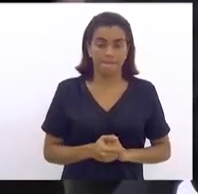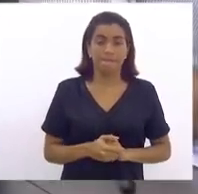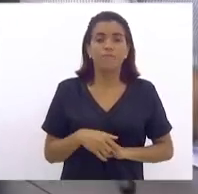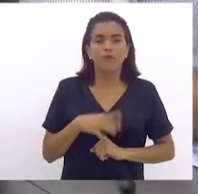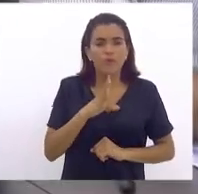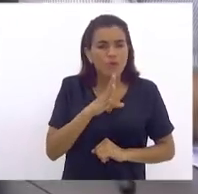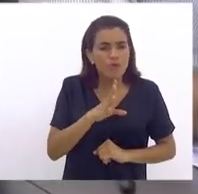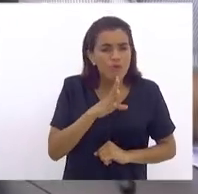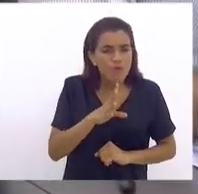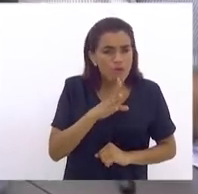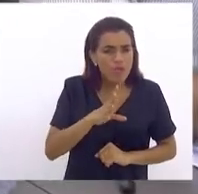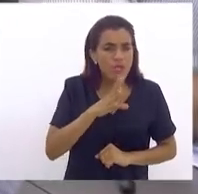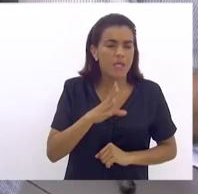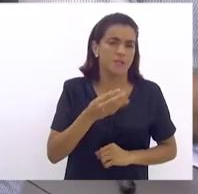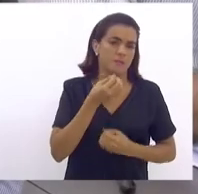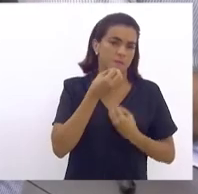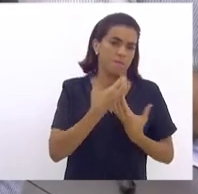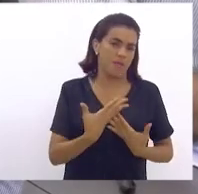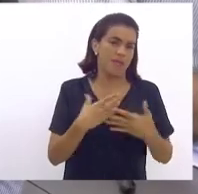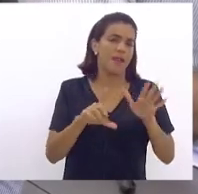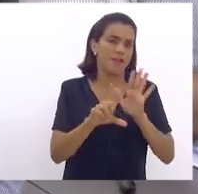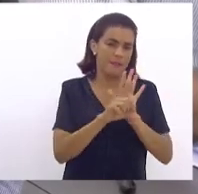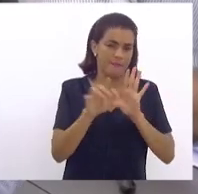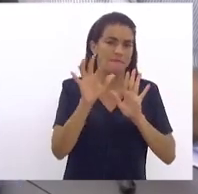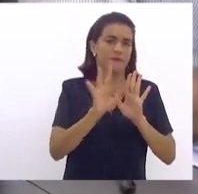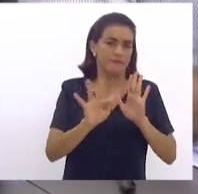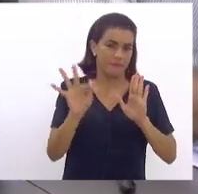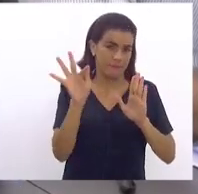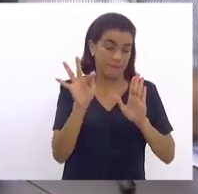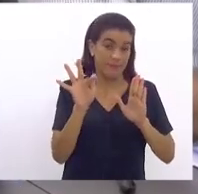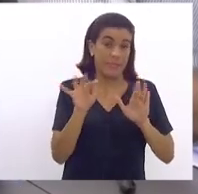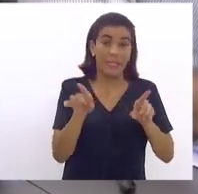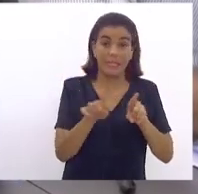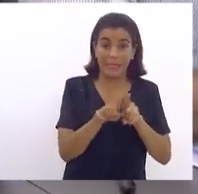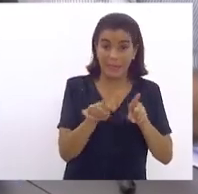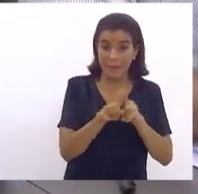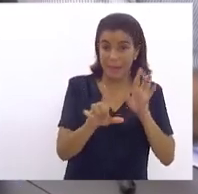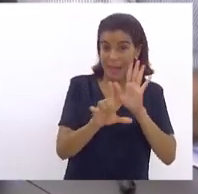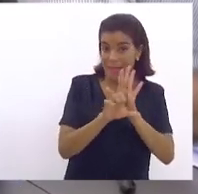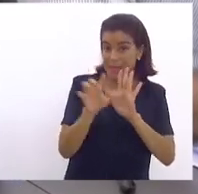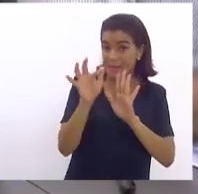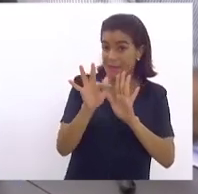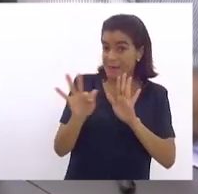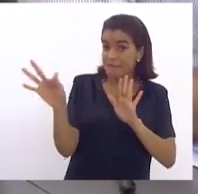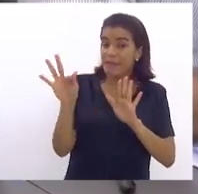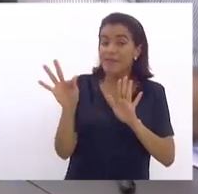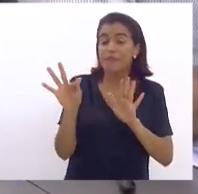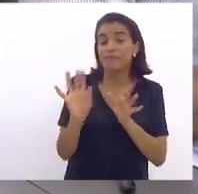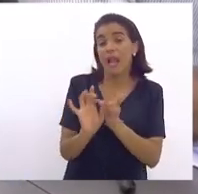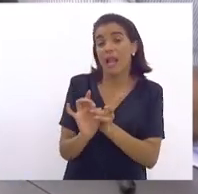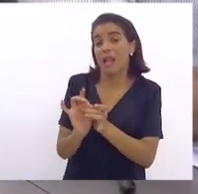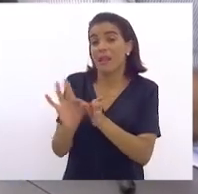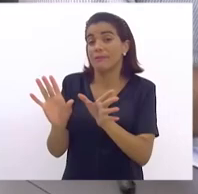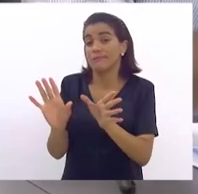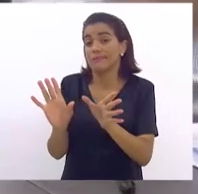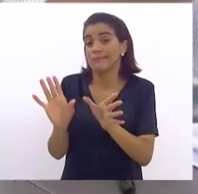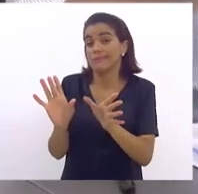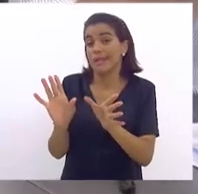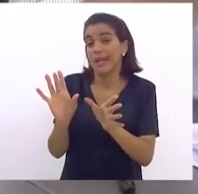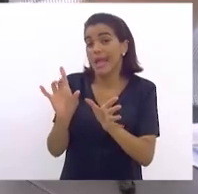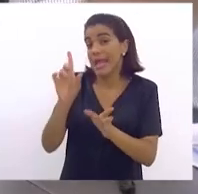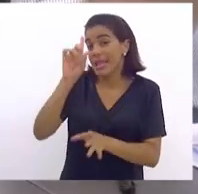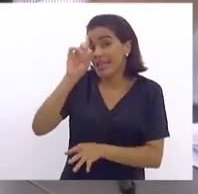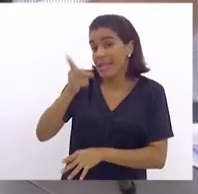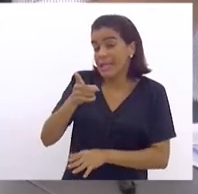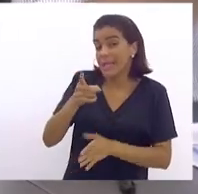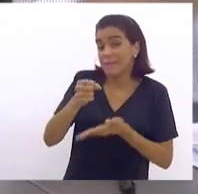conheço bem, claro, a lei federal, e a lei federal faculta aos estados, quer dizer, determina a